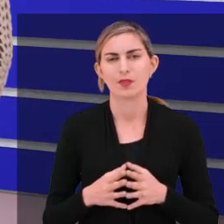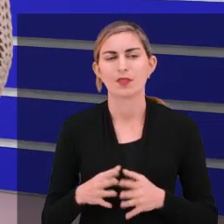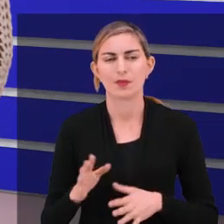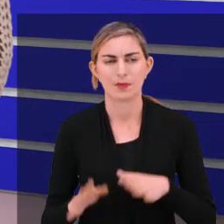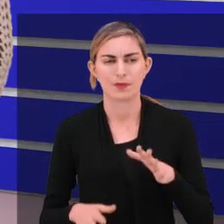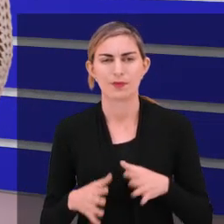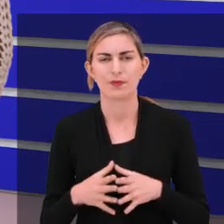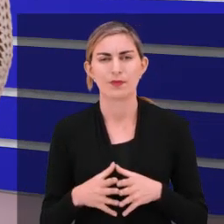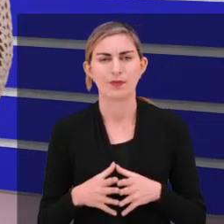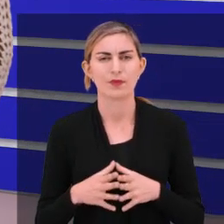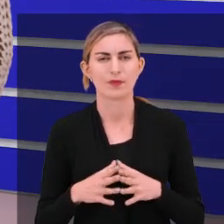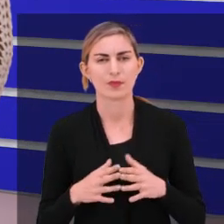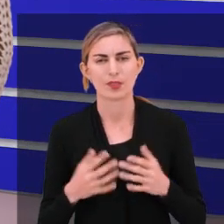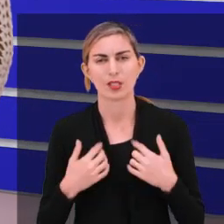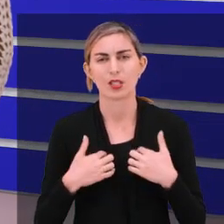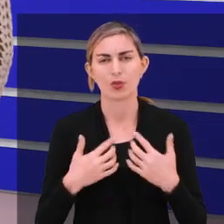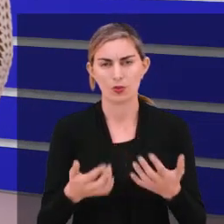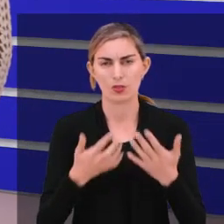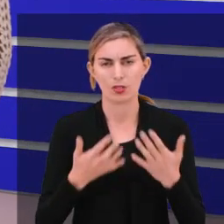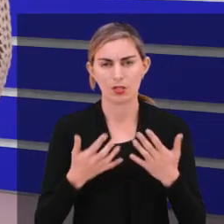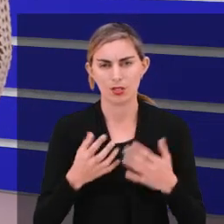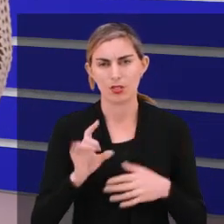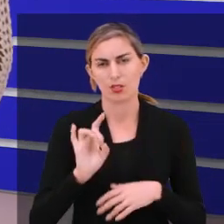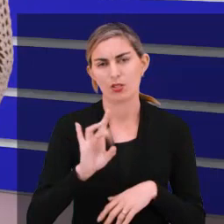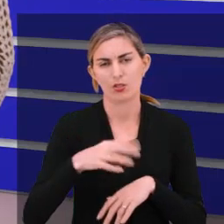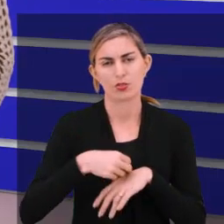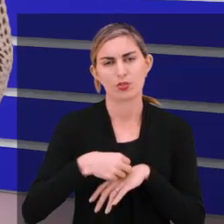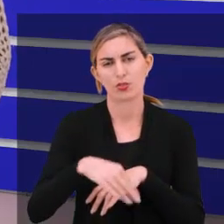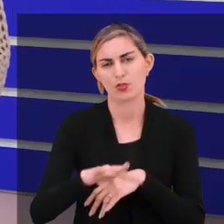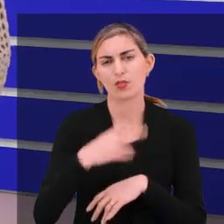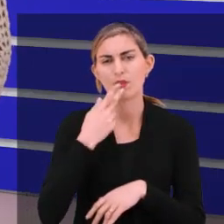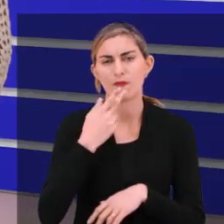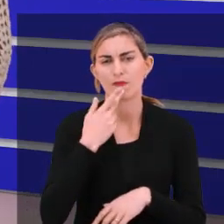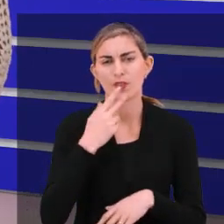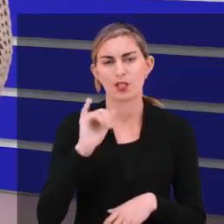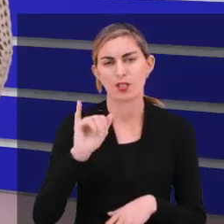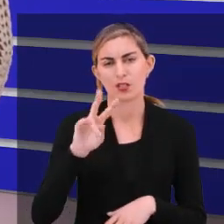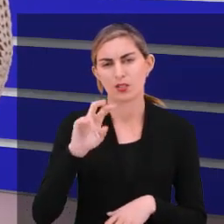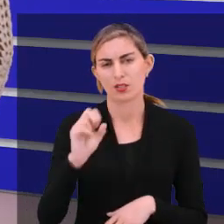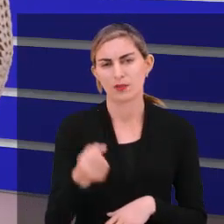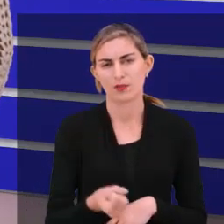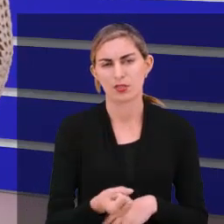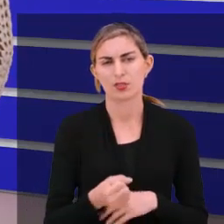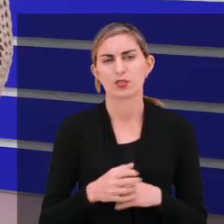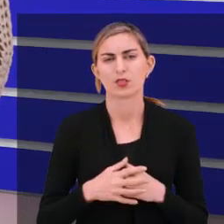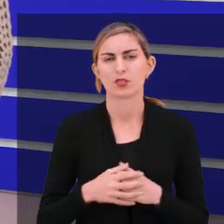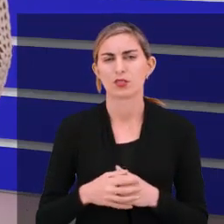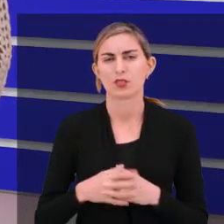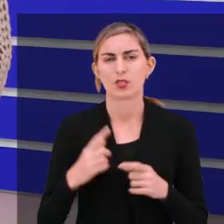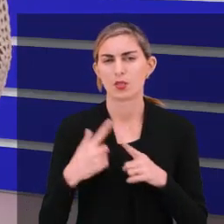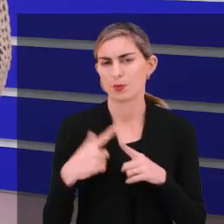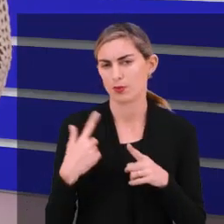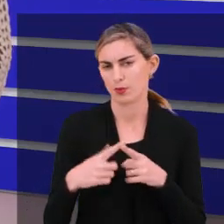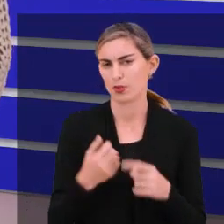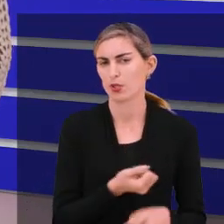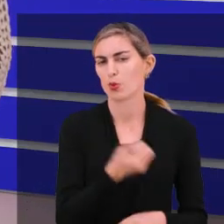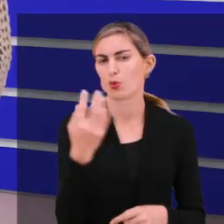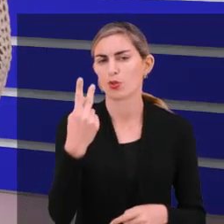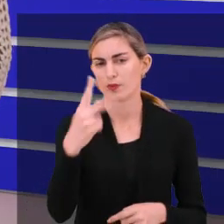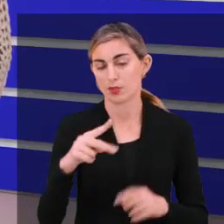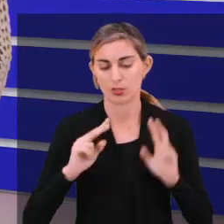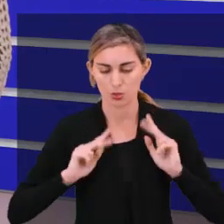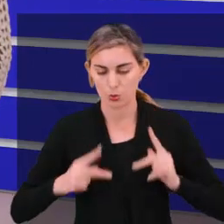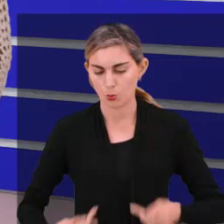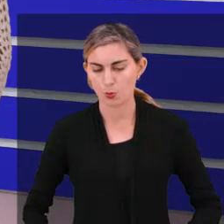possibilidade. Eu queria só fazer um adendo à fala de Ives. Porque quando você